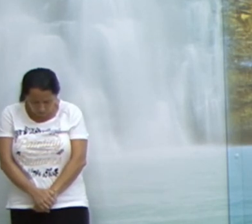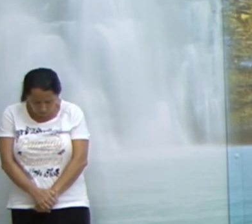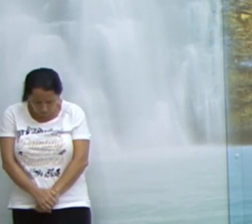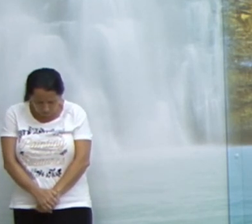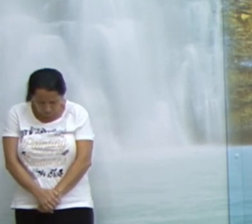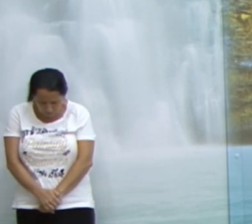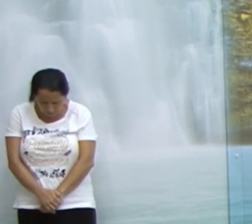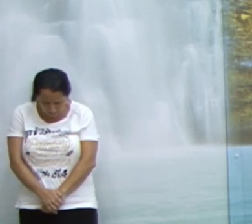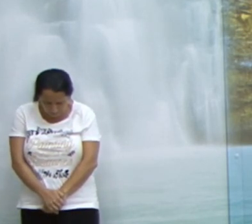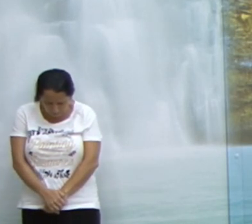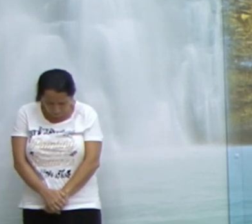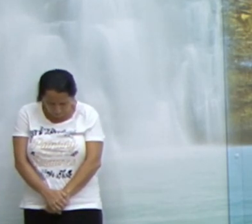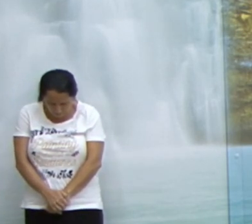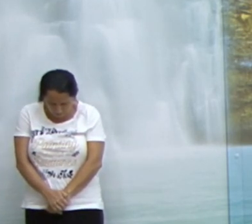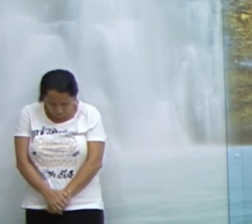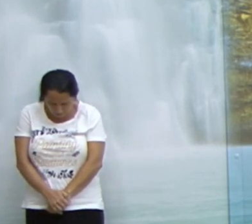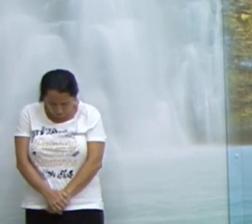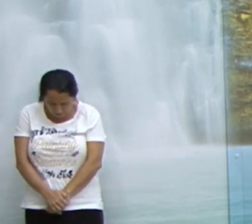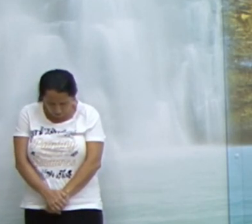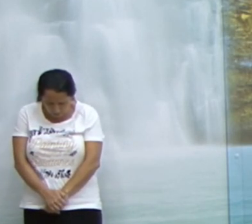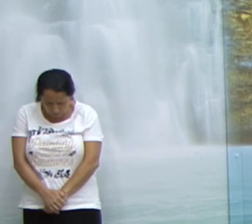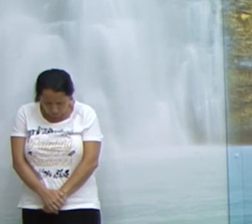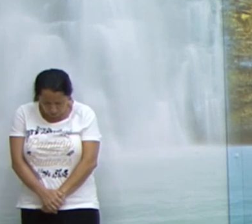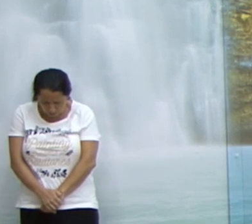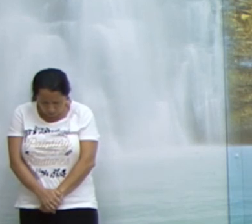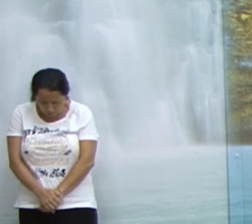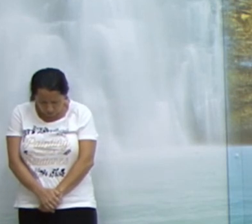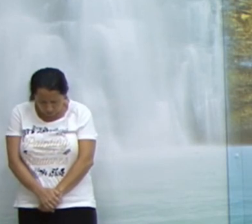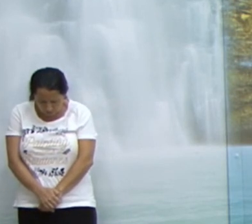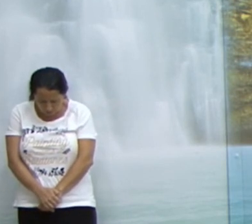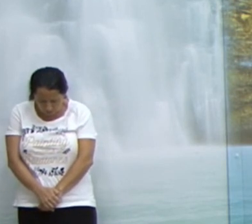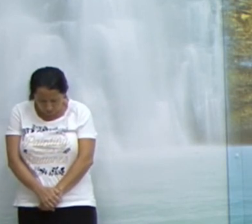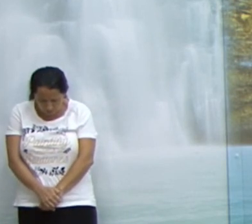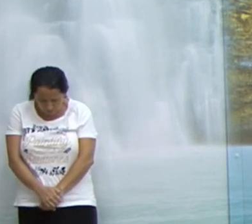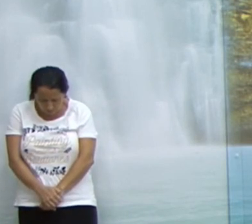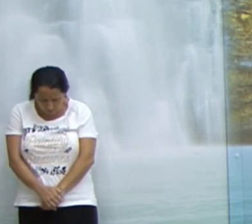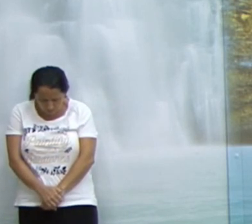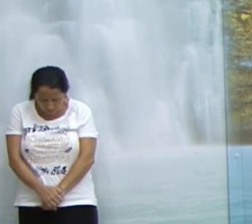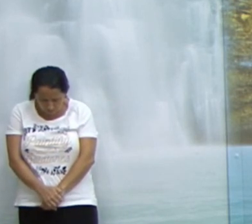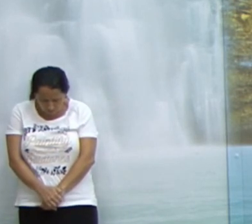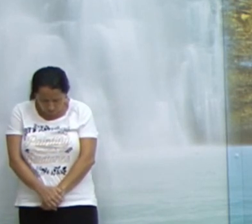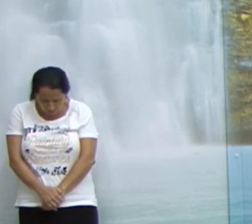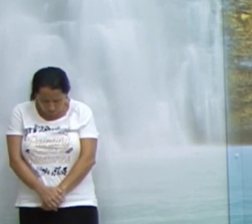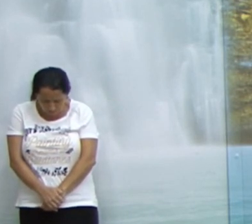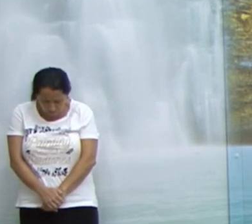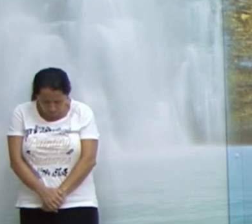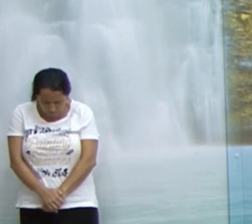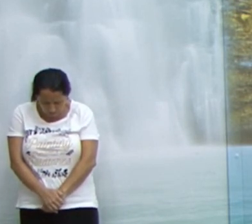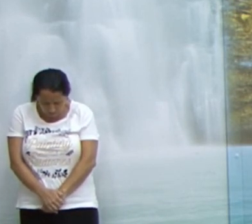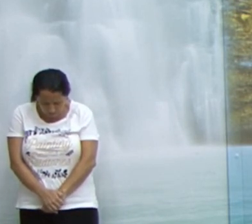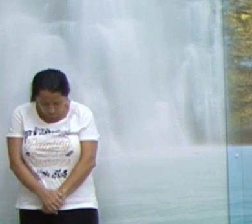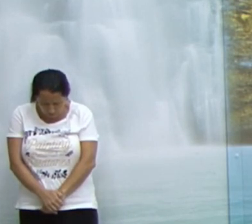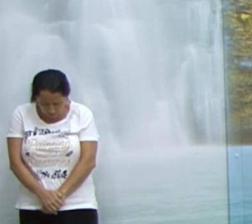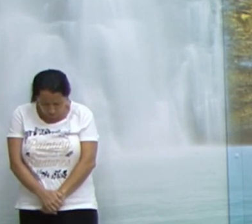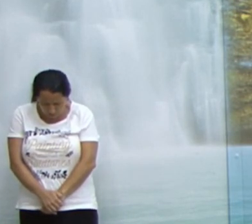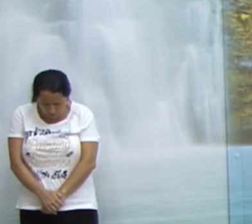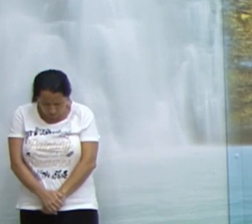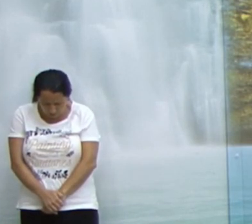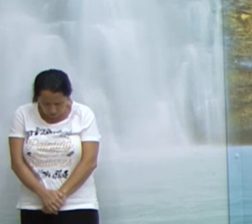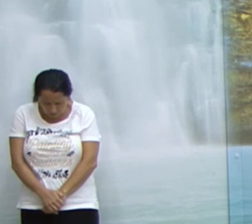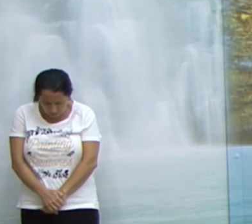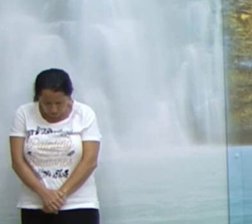Estou mexendo com a noiva. Estou mexendo com a noiva que é sem mácula. Ah, meu irmão.